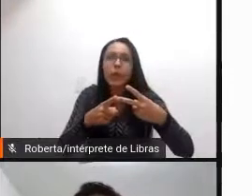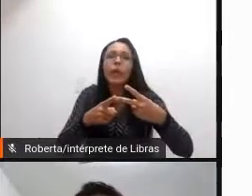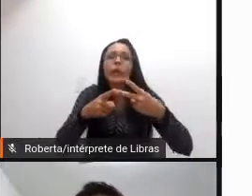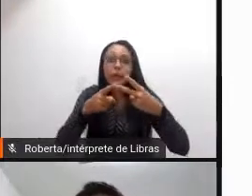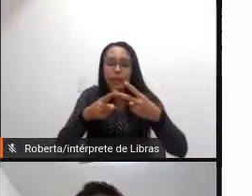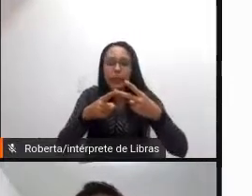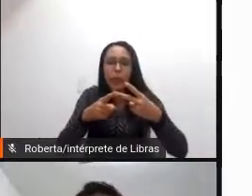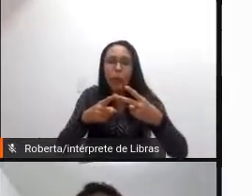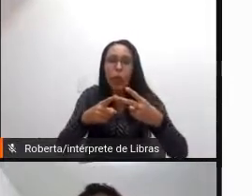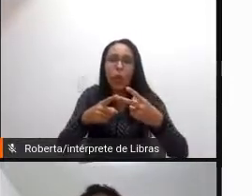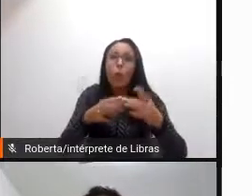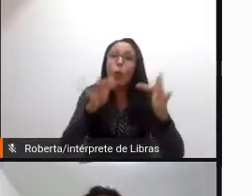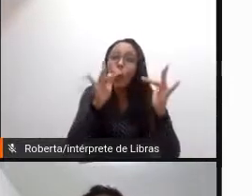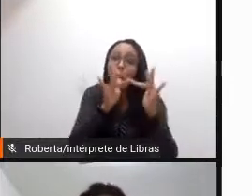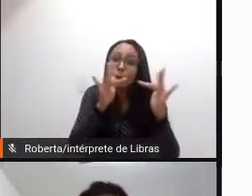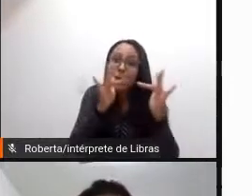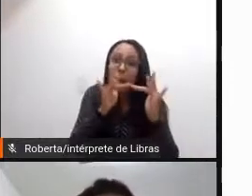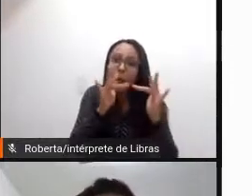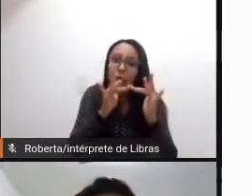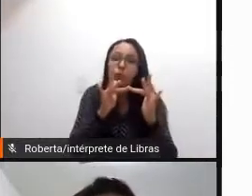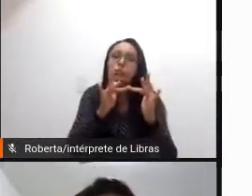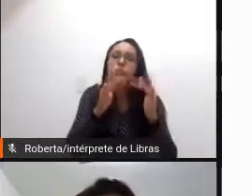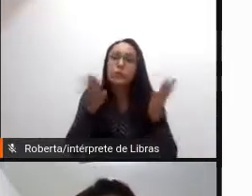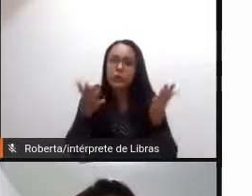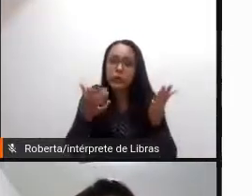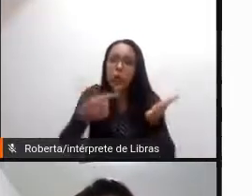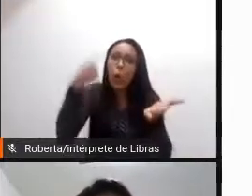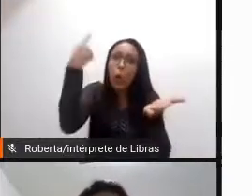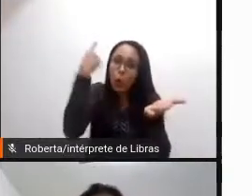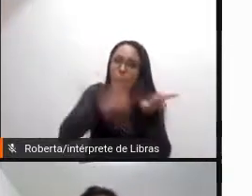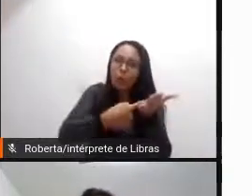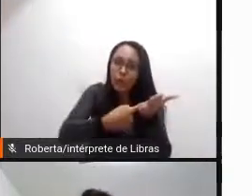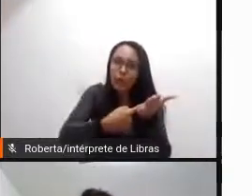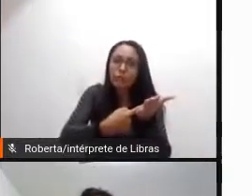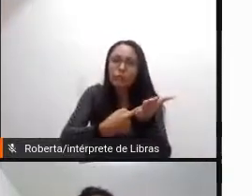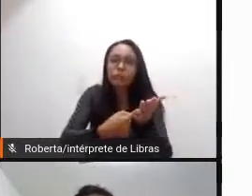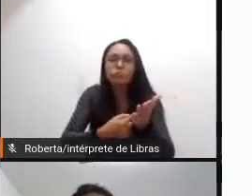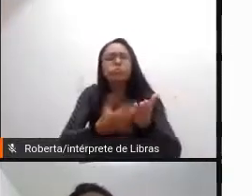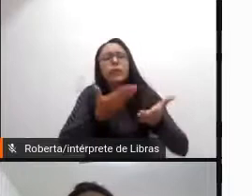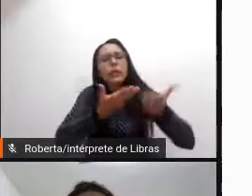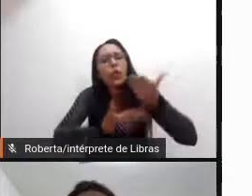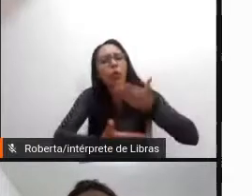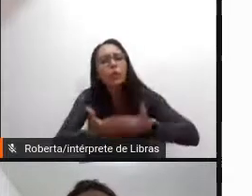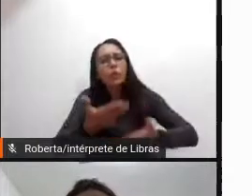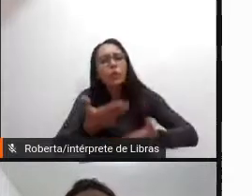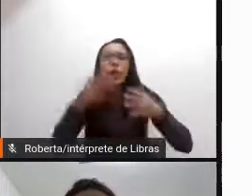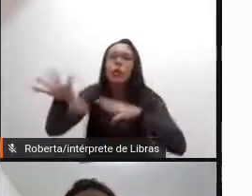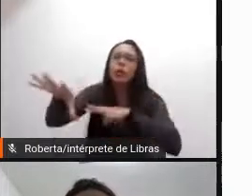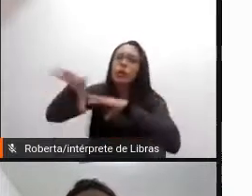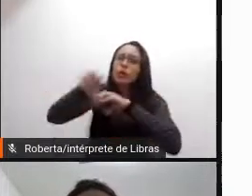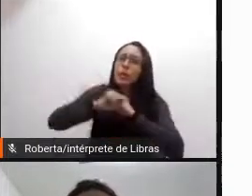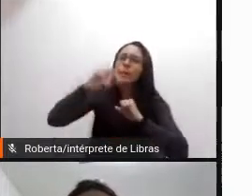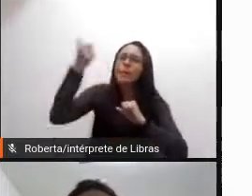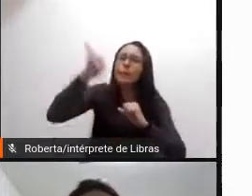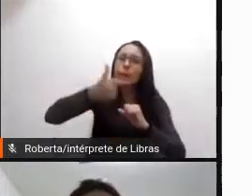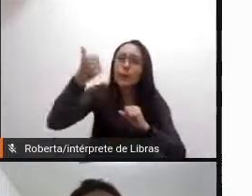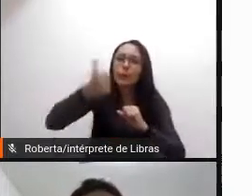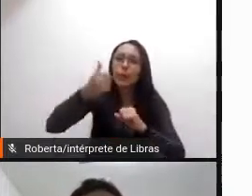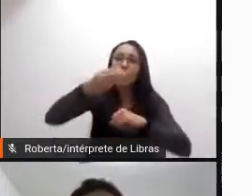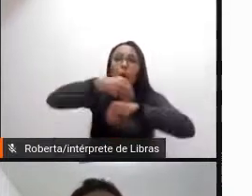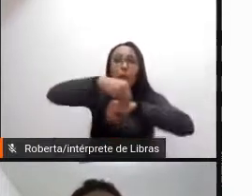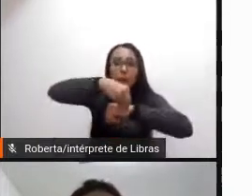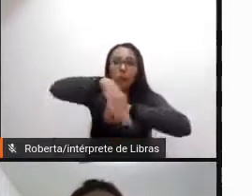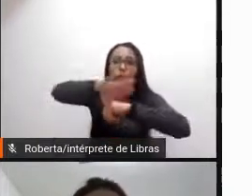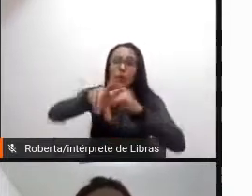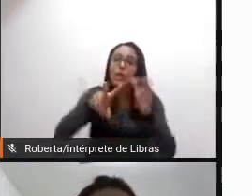contato, que é justamente isso que eu acabei de falar. Você pode receber, primeiro, a transmissão desse